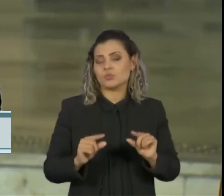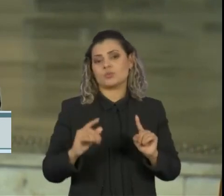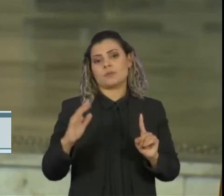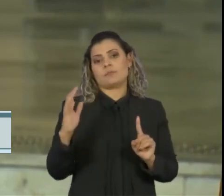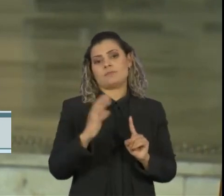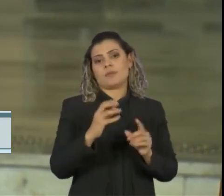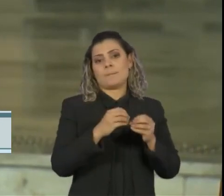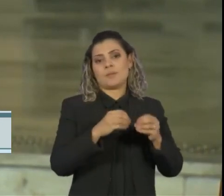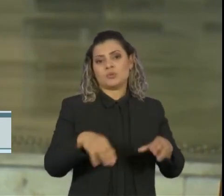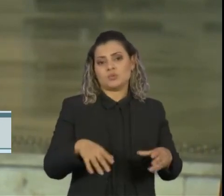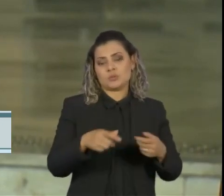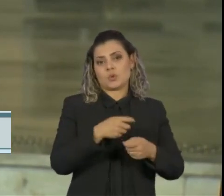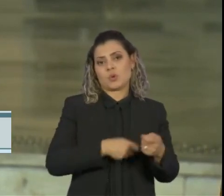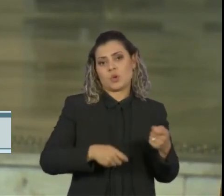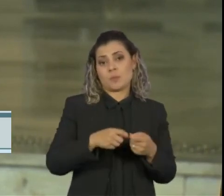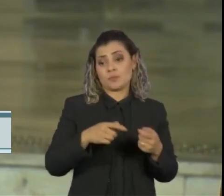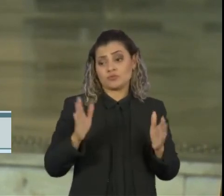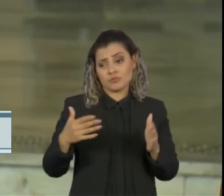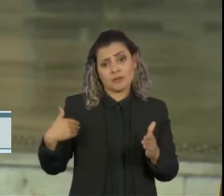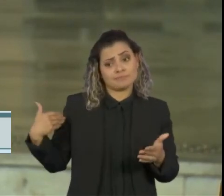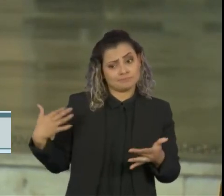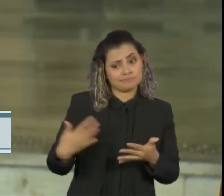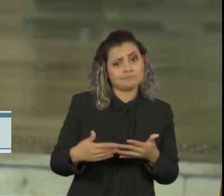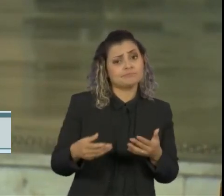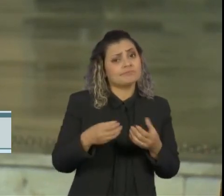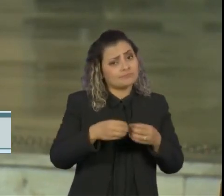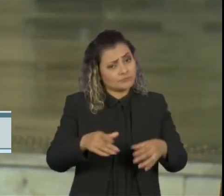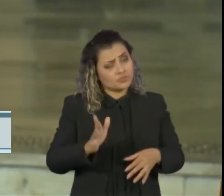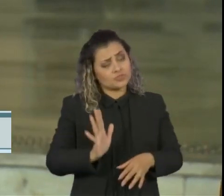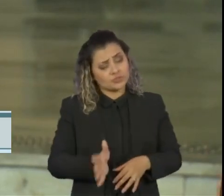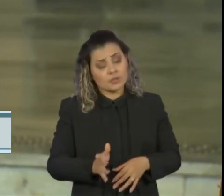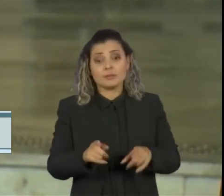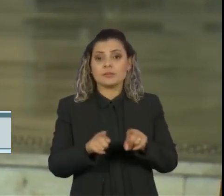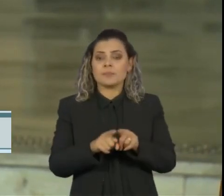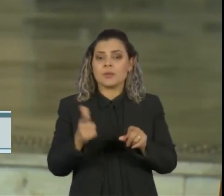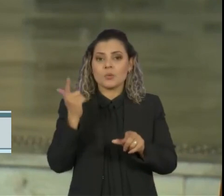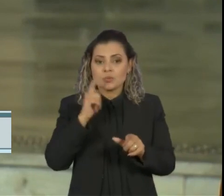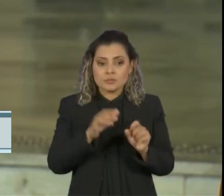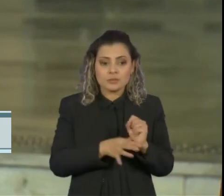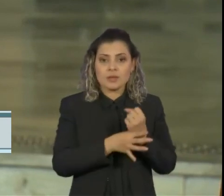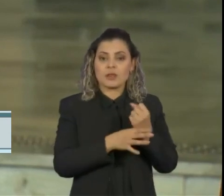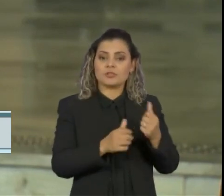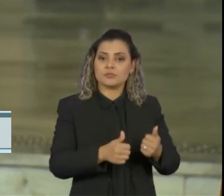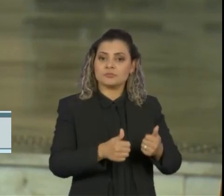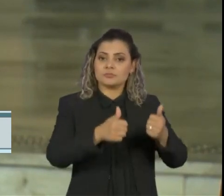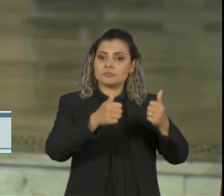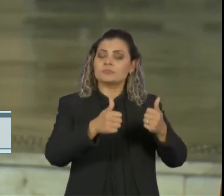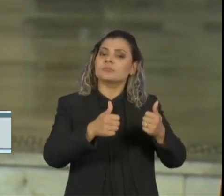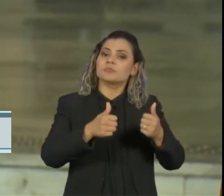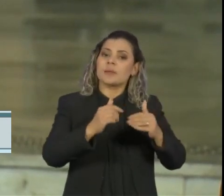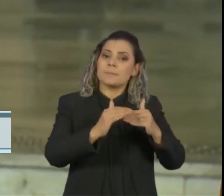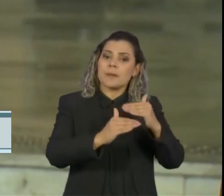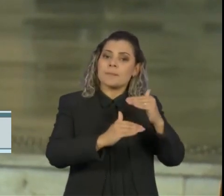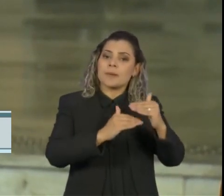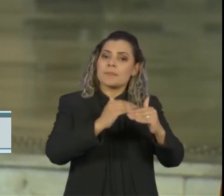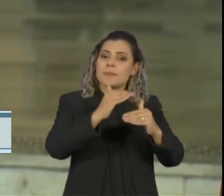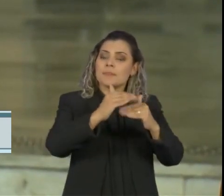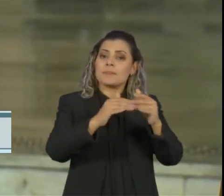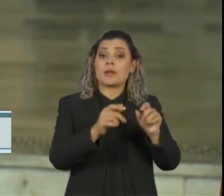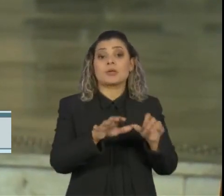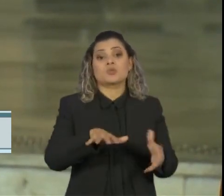impacto econômico que nós já estamos vivendo e garantir que a recuperação venha de forma gradual, mas de